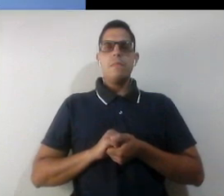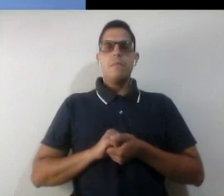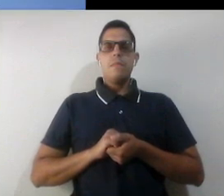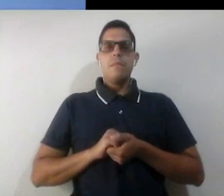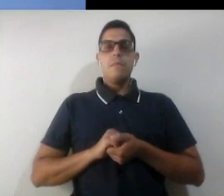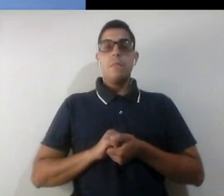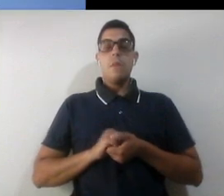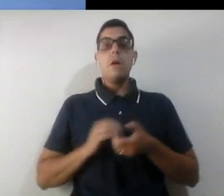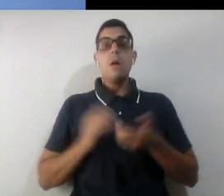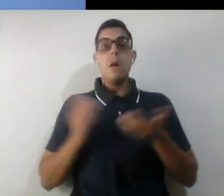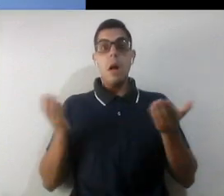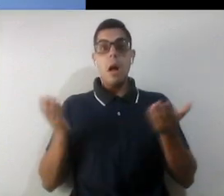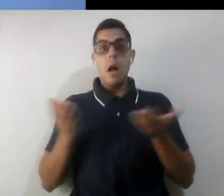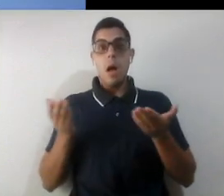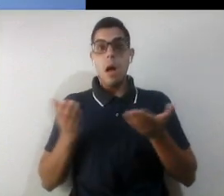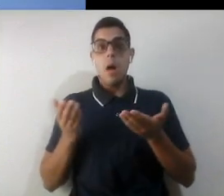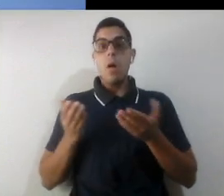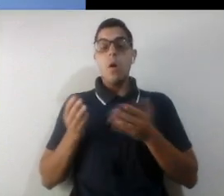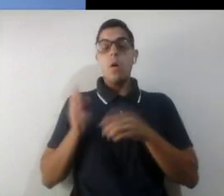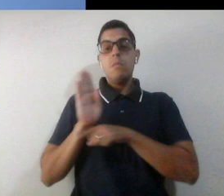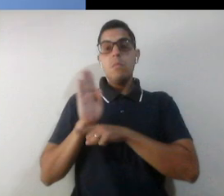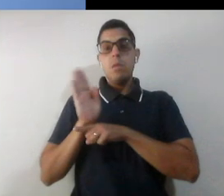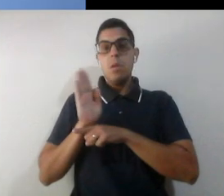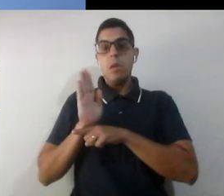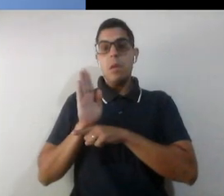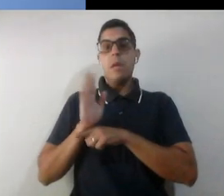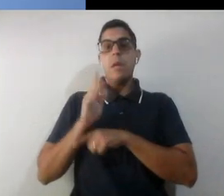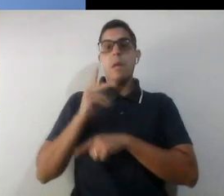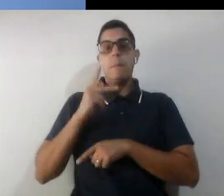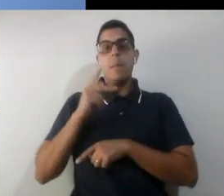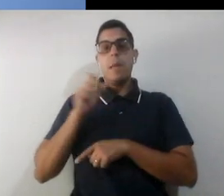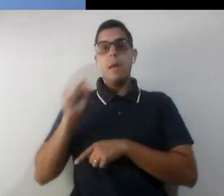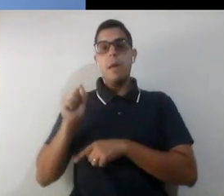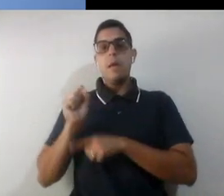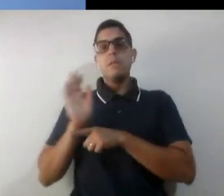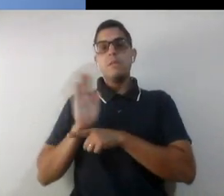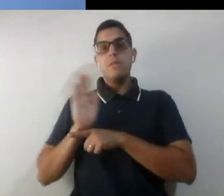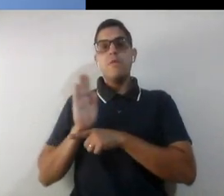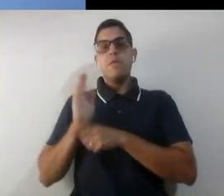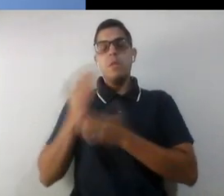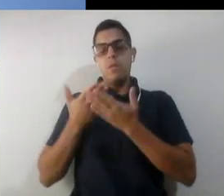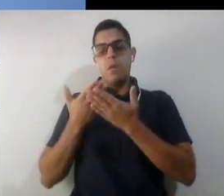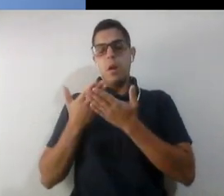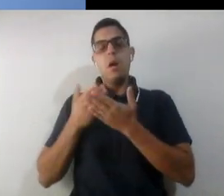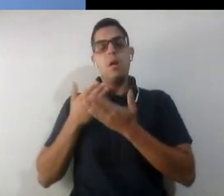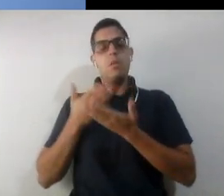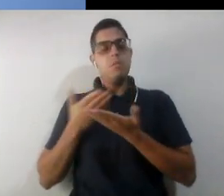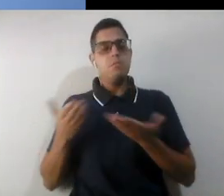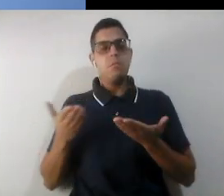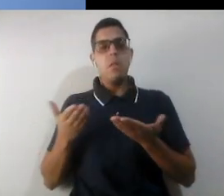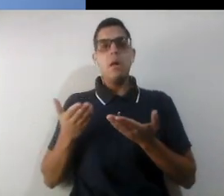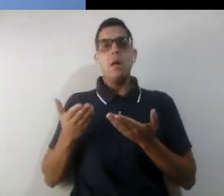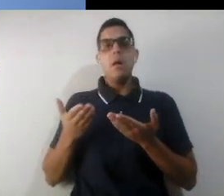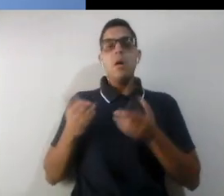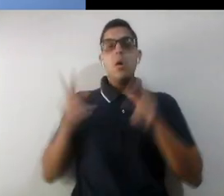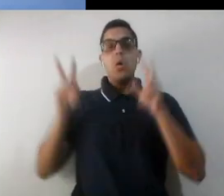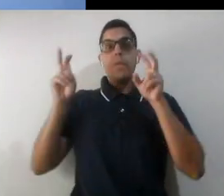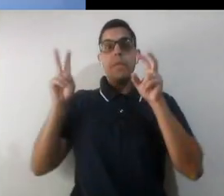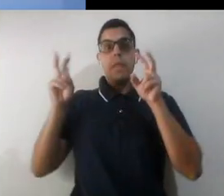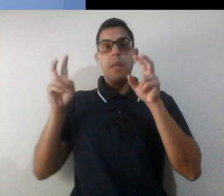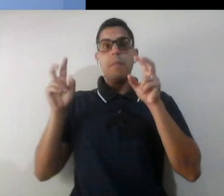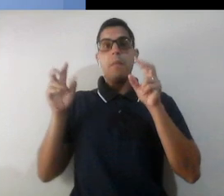esse é o seu canal PS Videoaulas. A aula de hoje é sobre medida direta de distâncias.